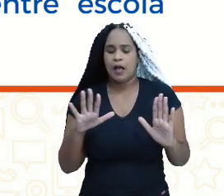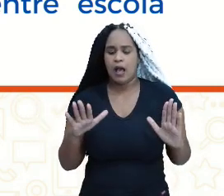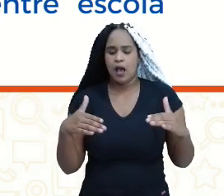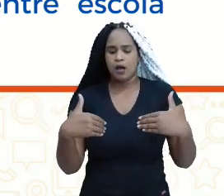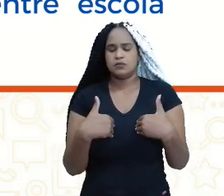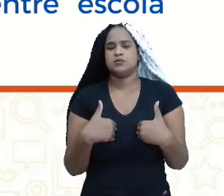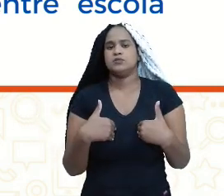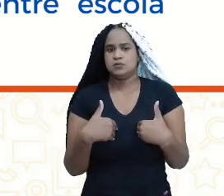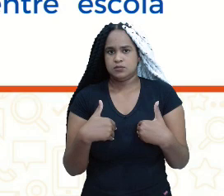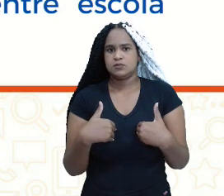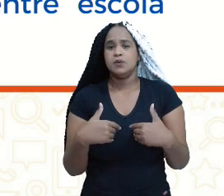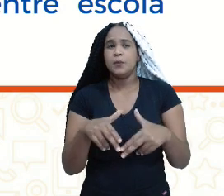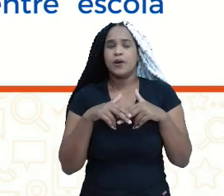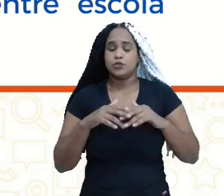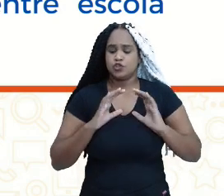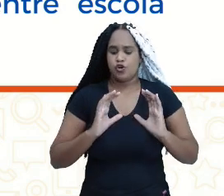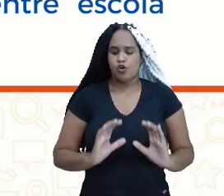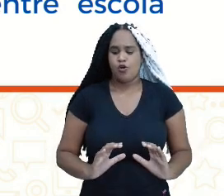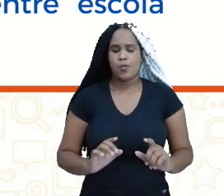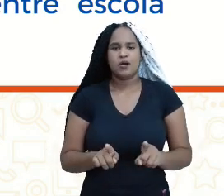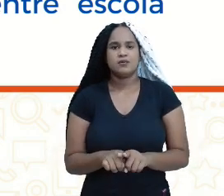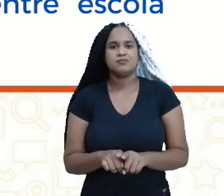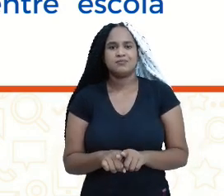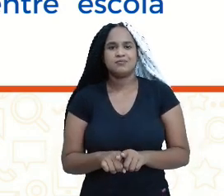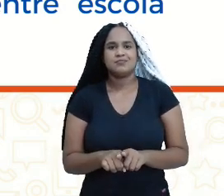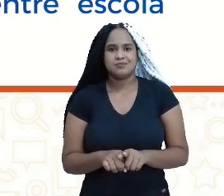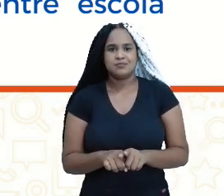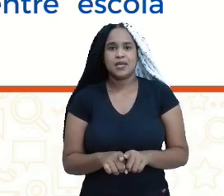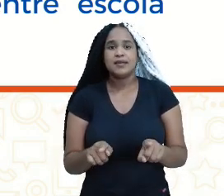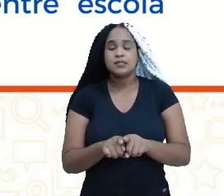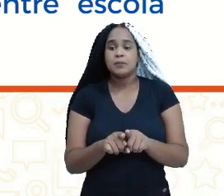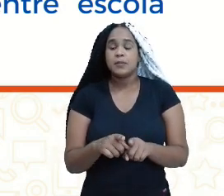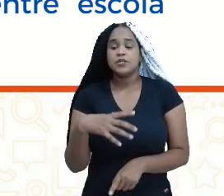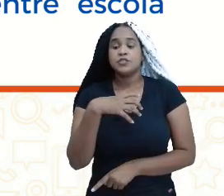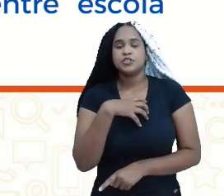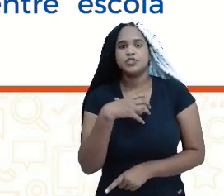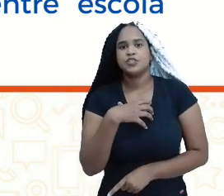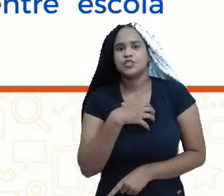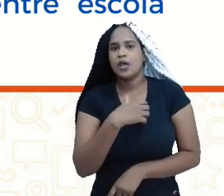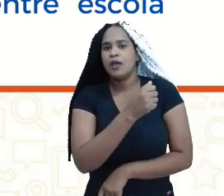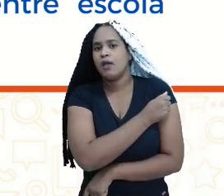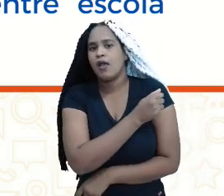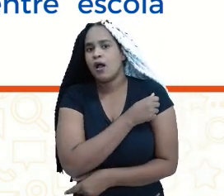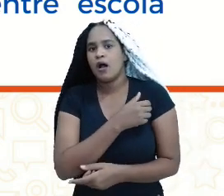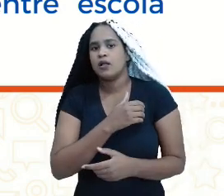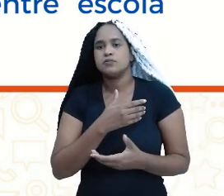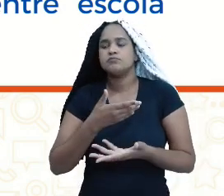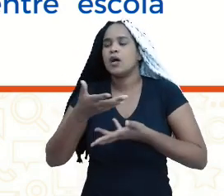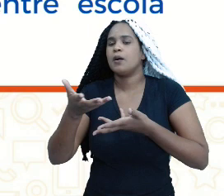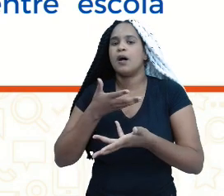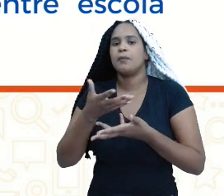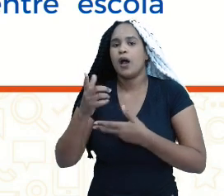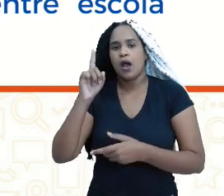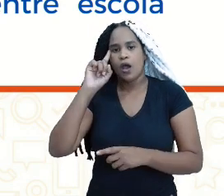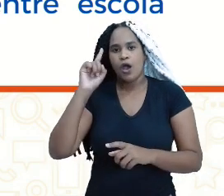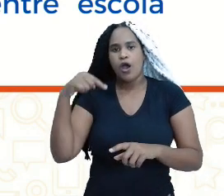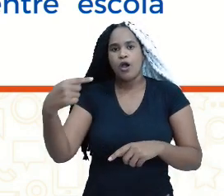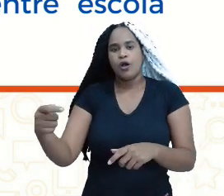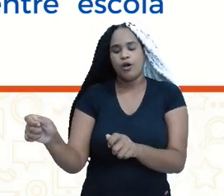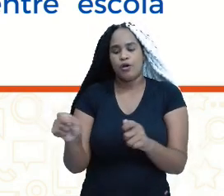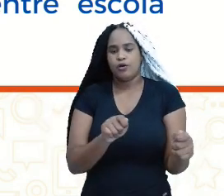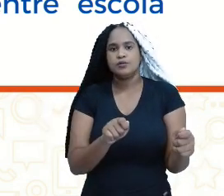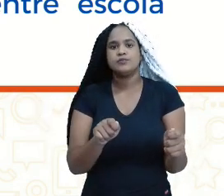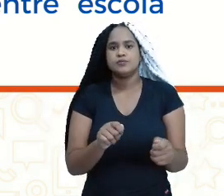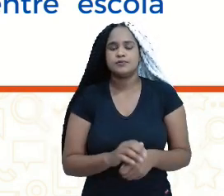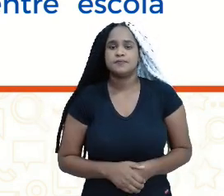com o comportamento, com as respostas, né? Com a forma como o estudante interage com a rotina em vários ambientes